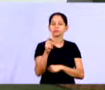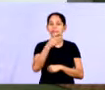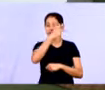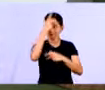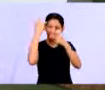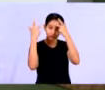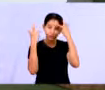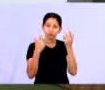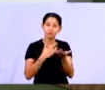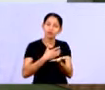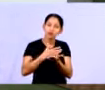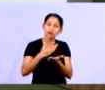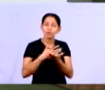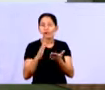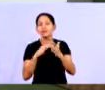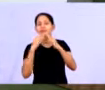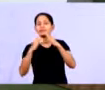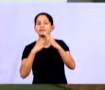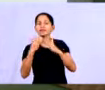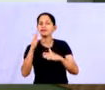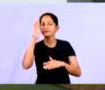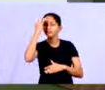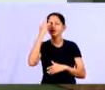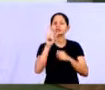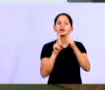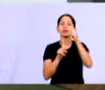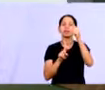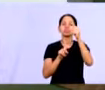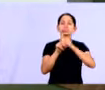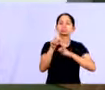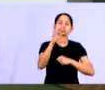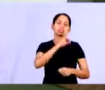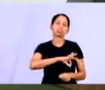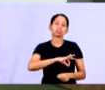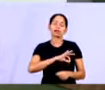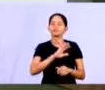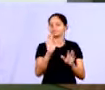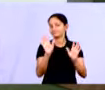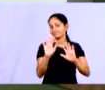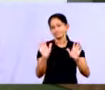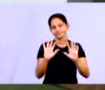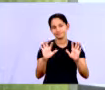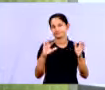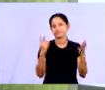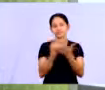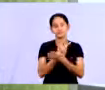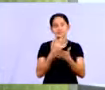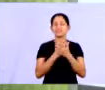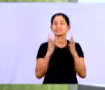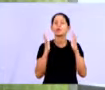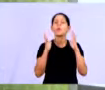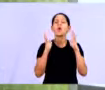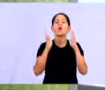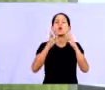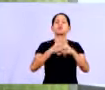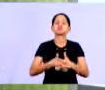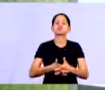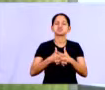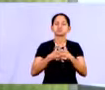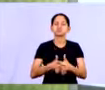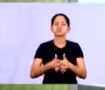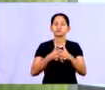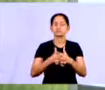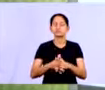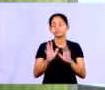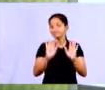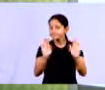começam a trabalhar por conta entende que retorno é o que sobra já no primeiro mês. Já no né? primeiro mês é tudo. E aí acaba virando uma confusão de ideias nada, porque não é o que